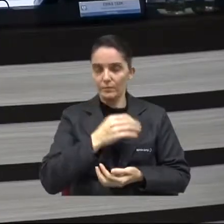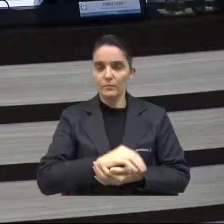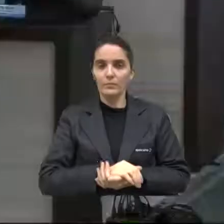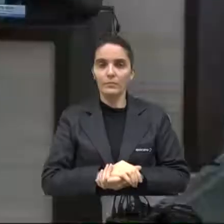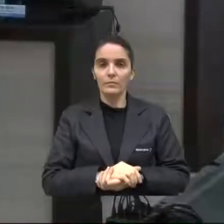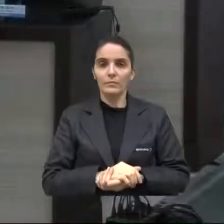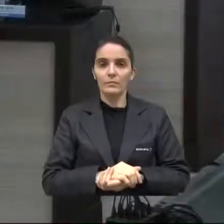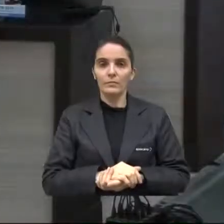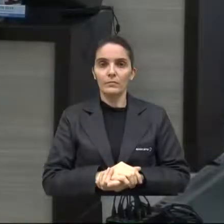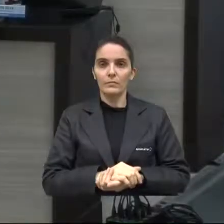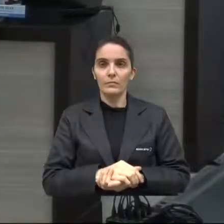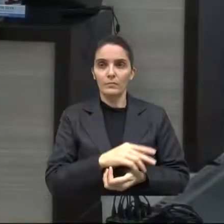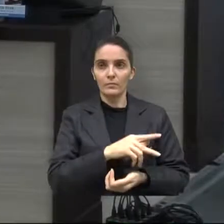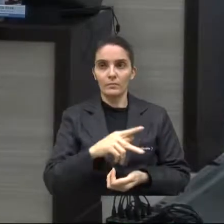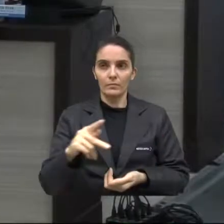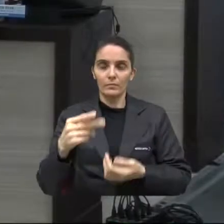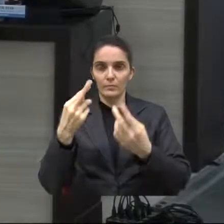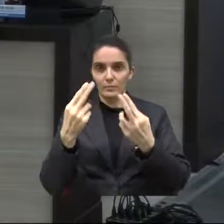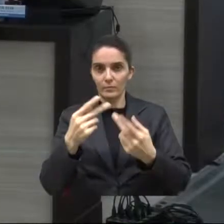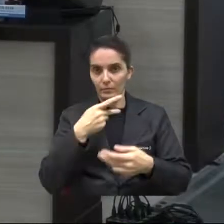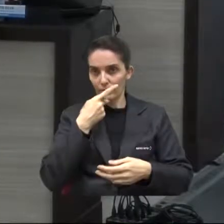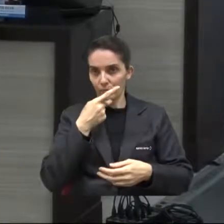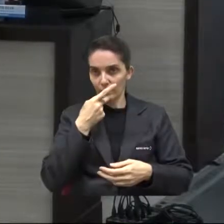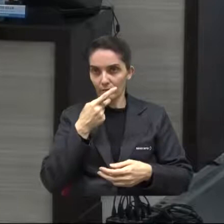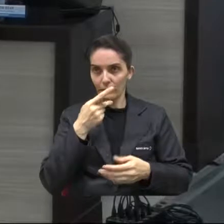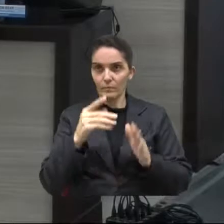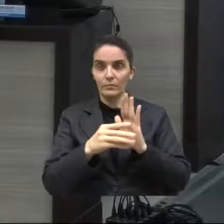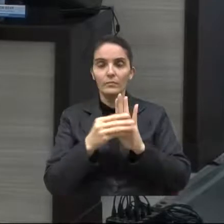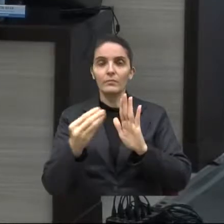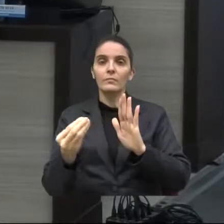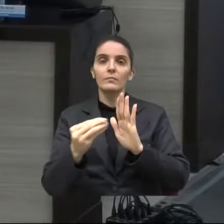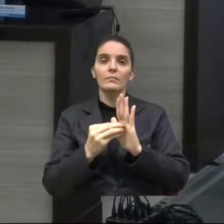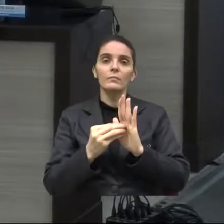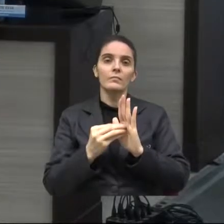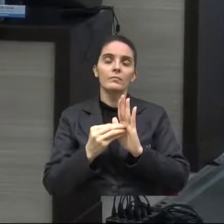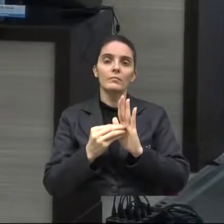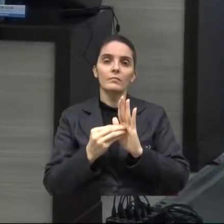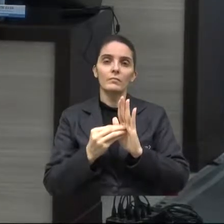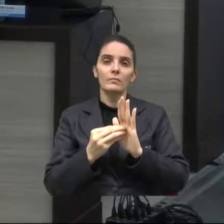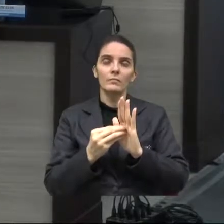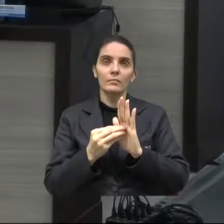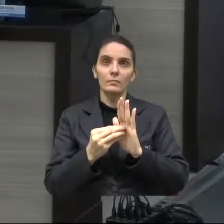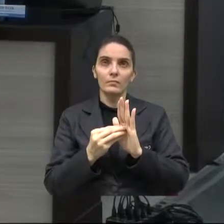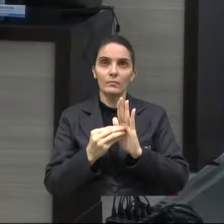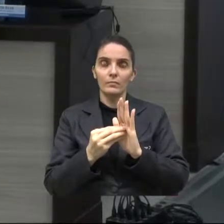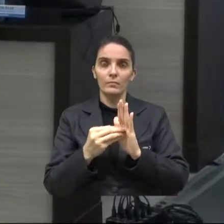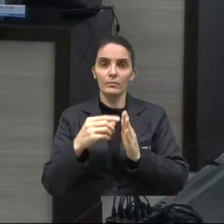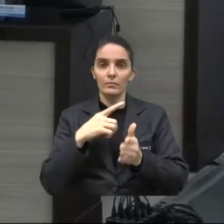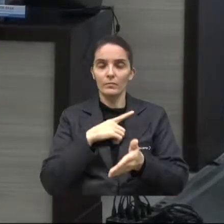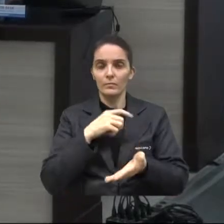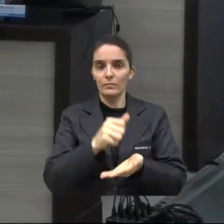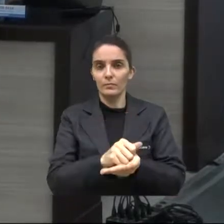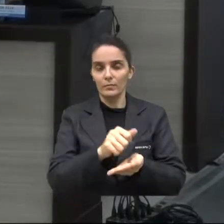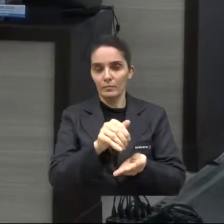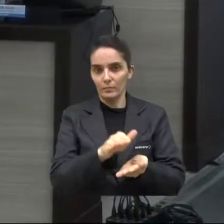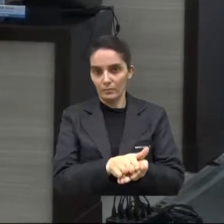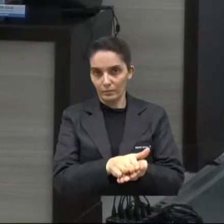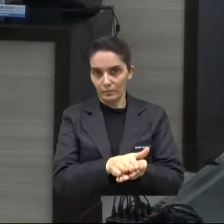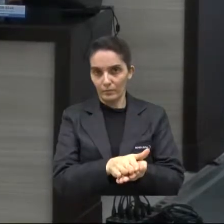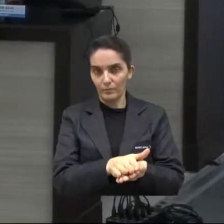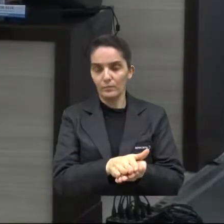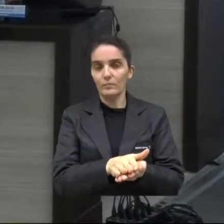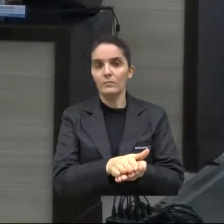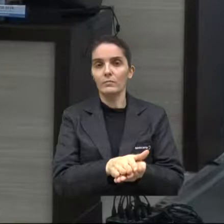Silva. Então, senhor presidente, como eu havia falado, essa emenda ela vem para colocar uma multa para quem não